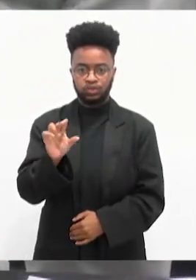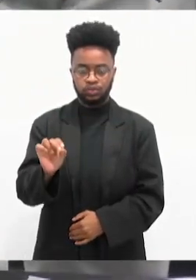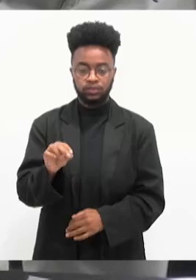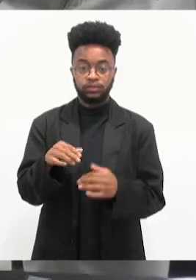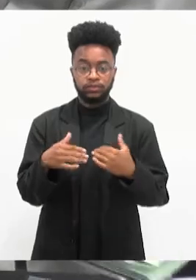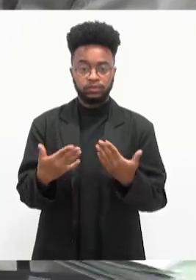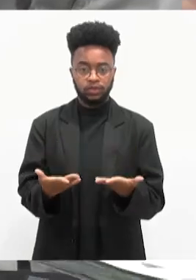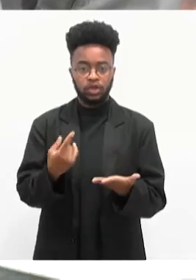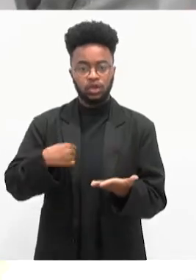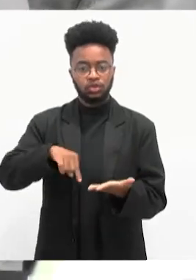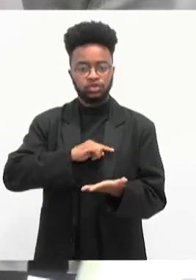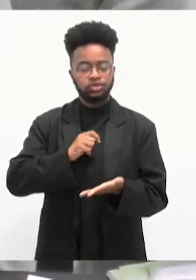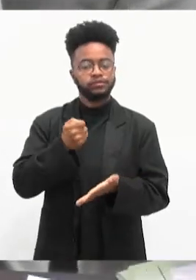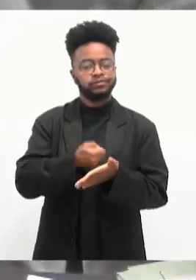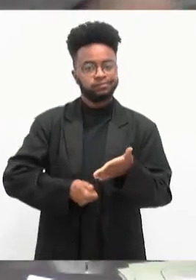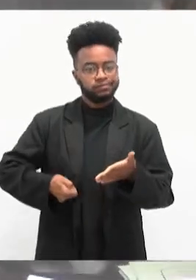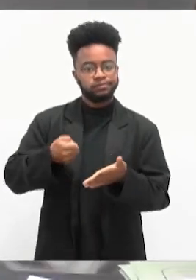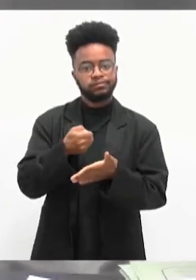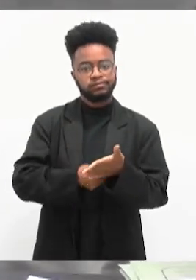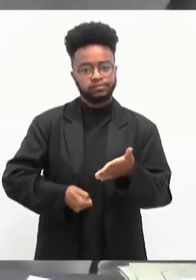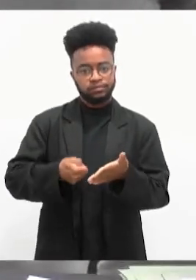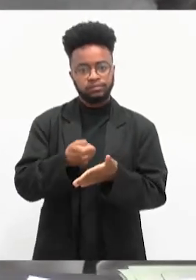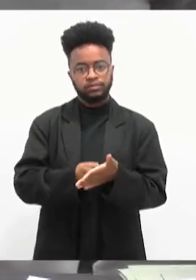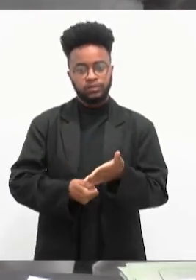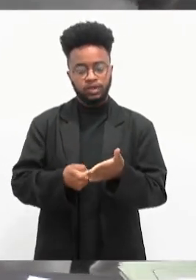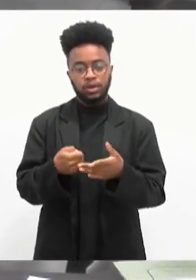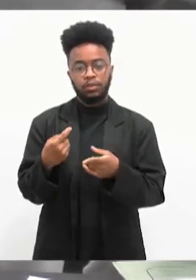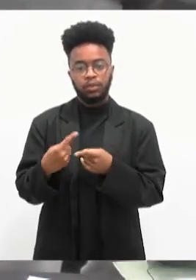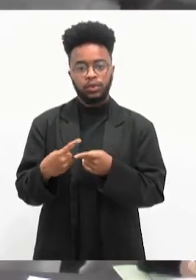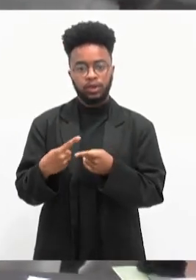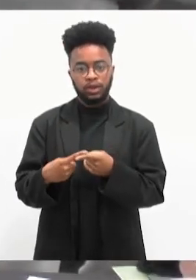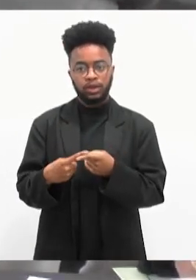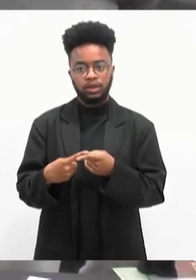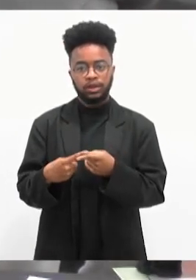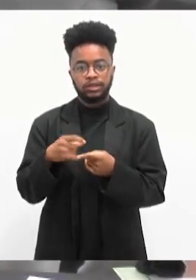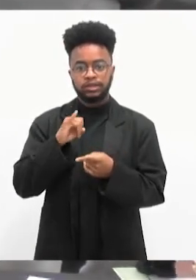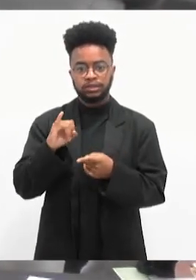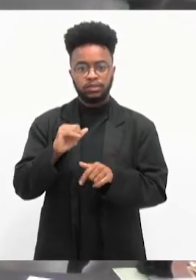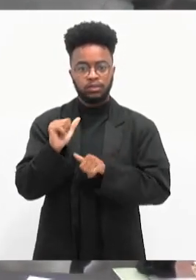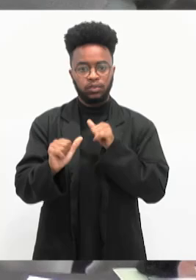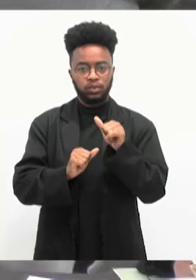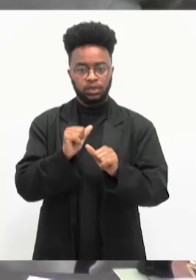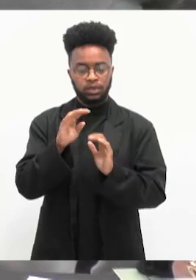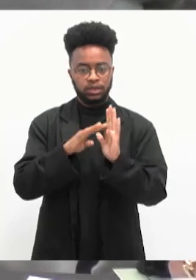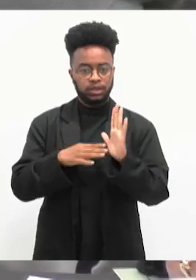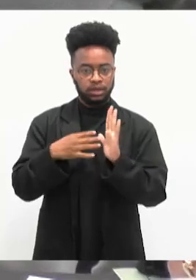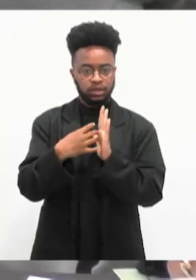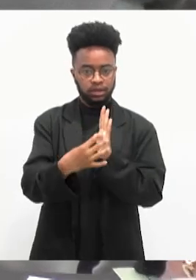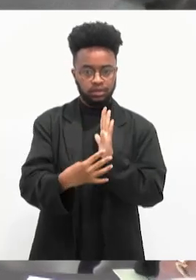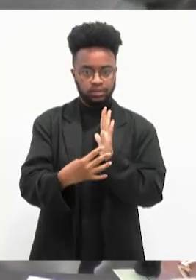tem insistido com essa jurisprudência que mexer nas tabelas